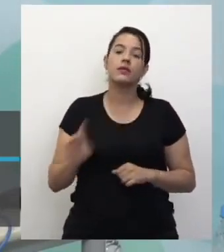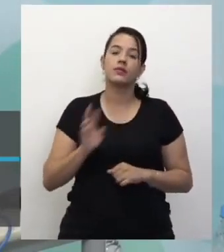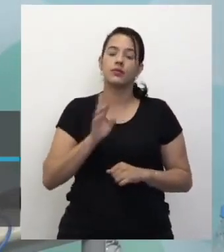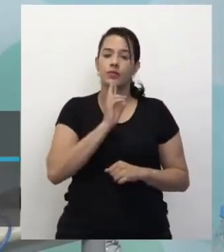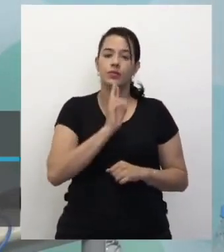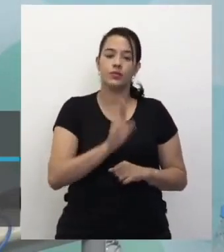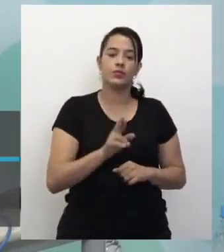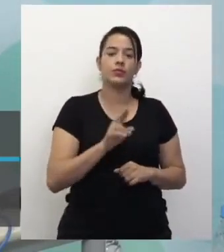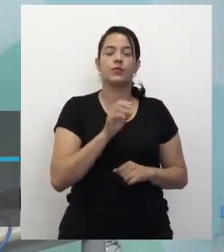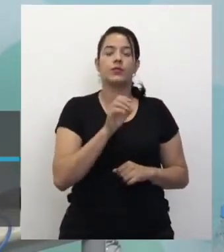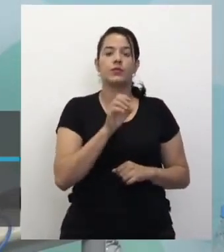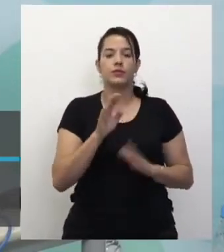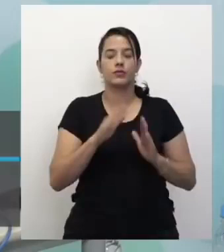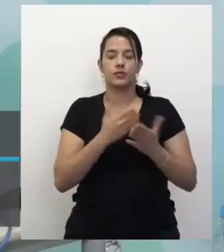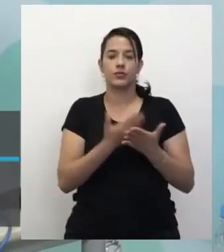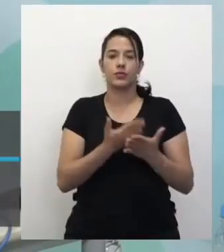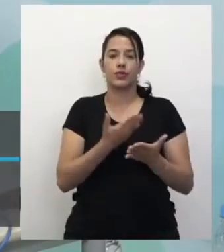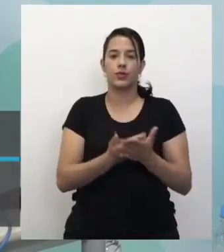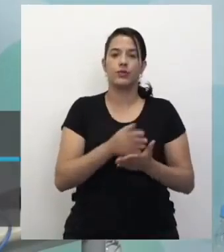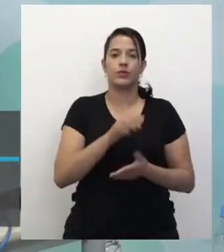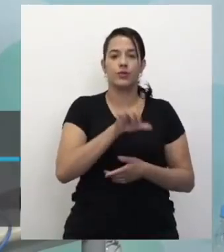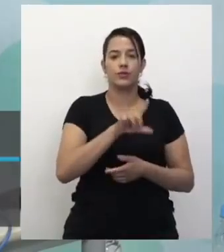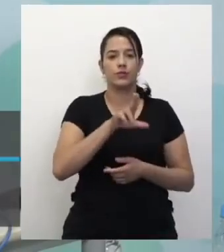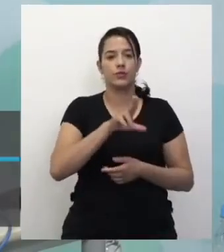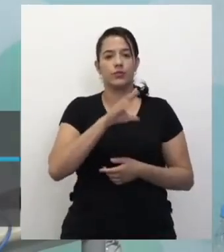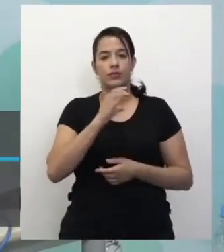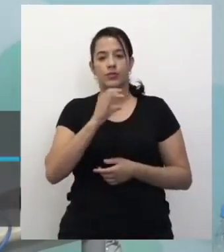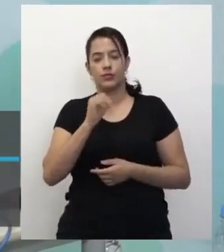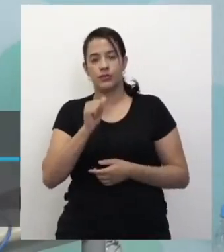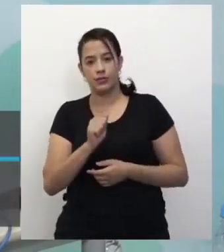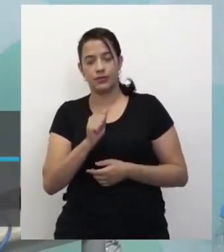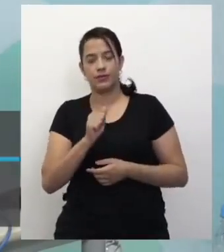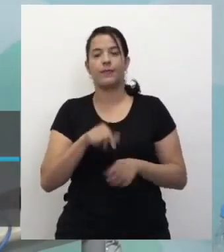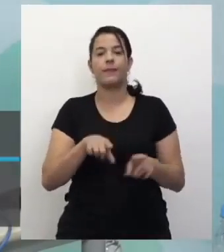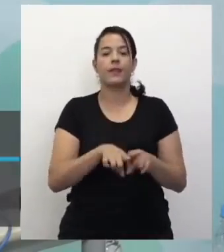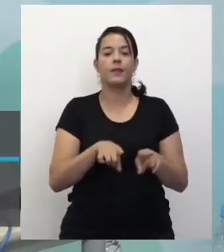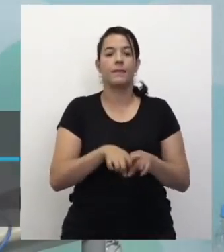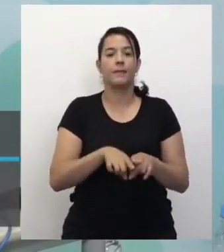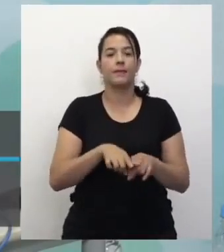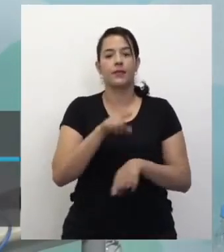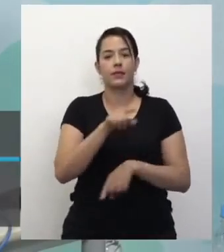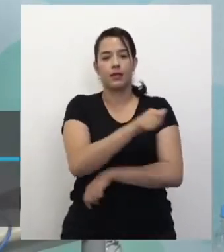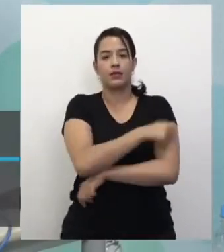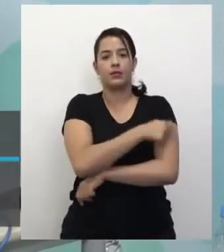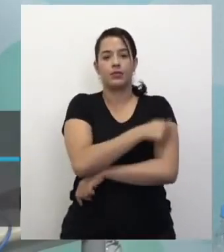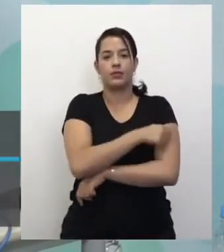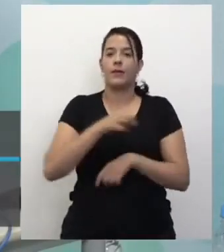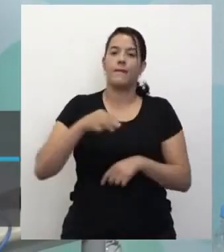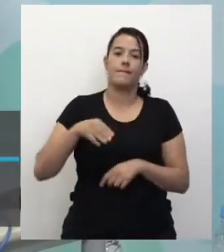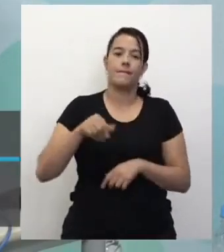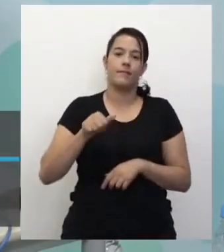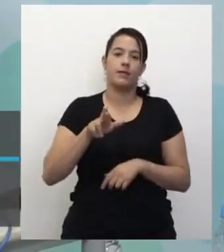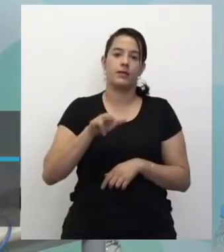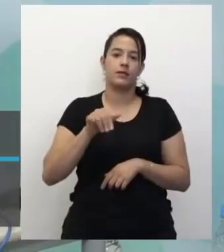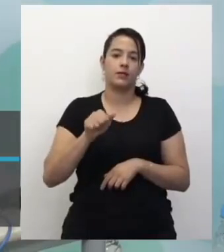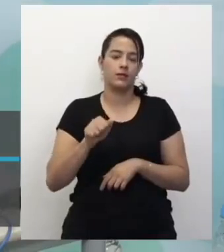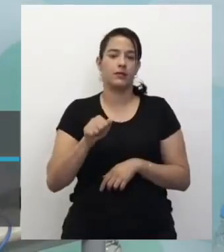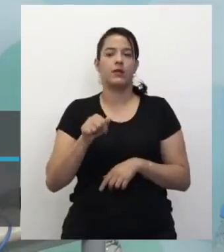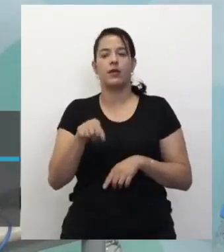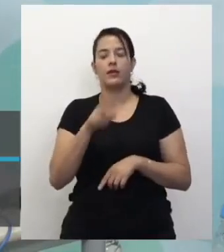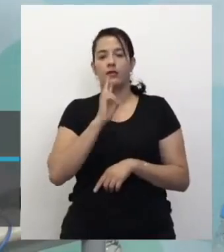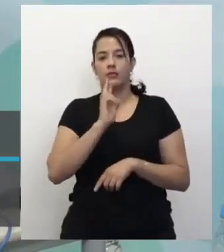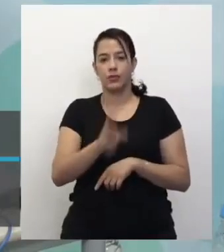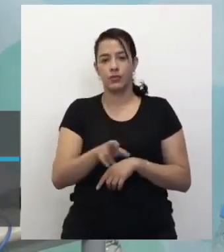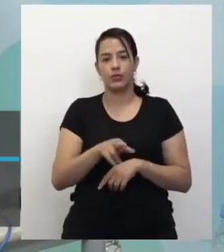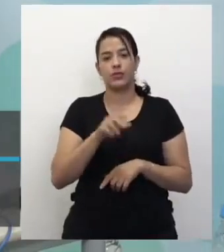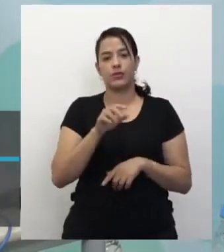estadual Lúcia Silva de Assunção, de Pirapozinho. É a aluna Maria Júlia, disse que S é igual a